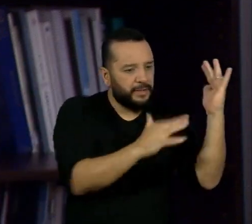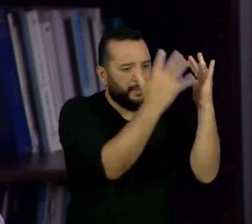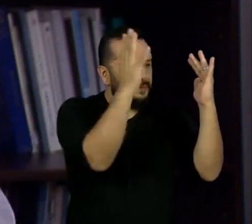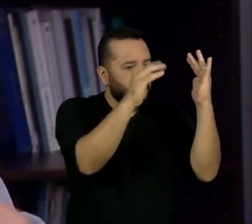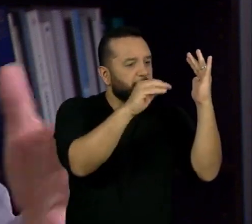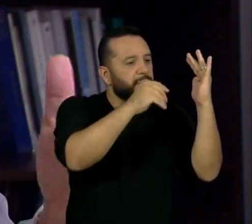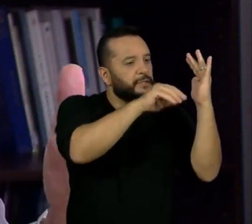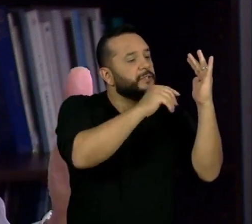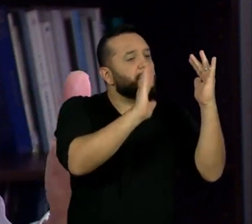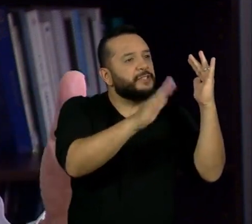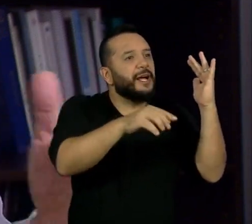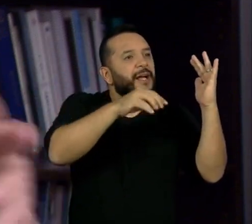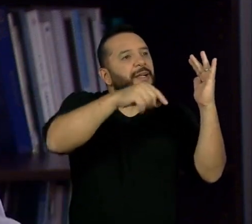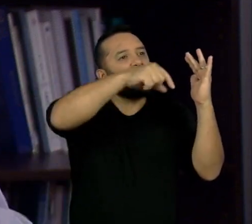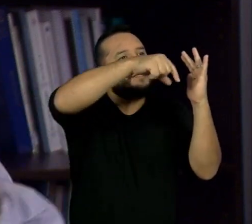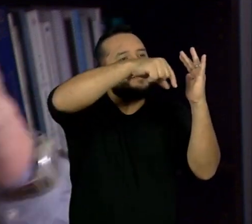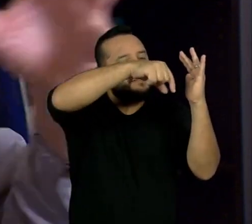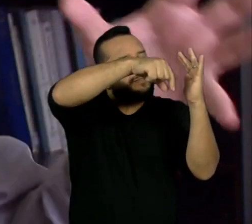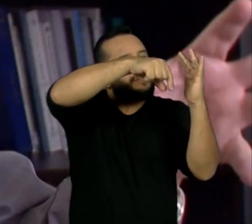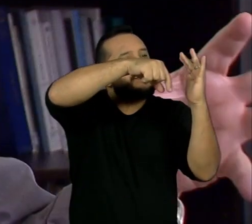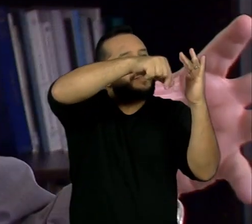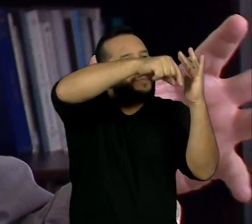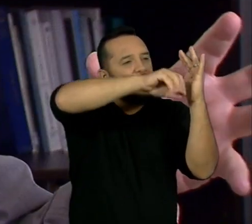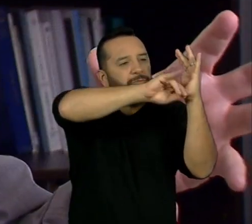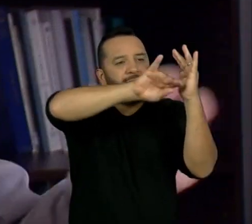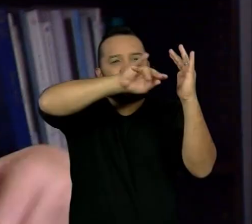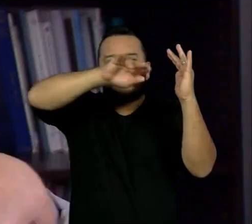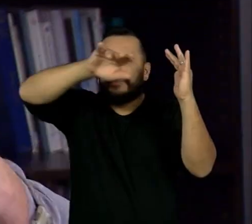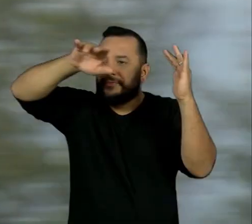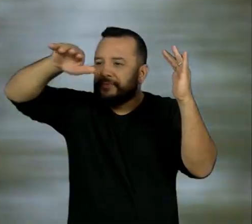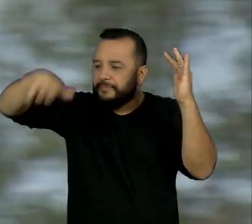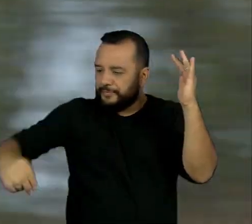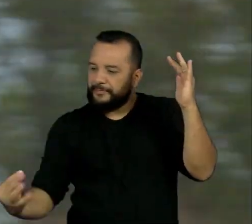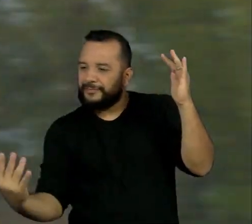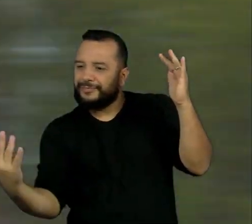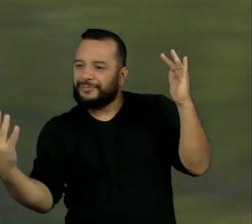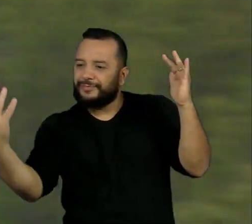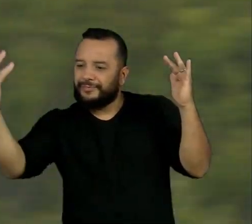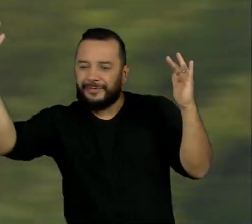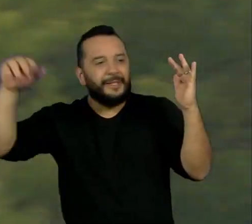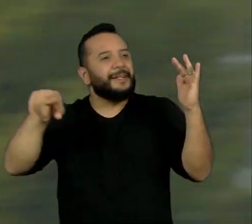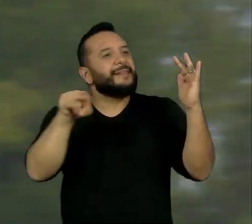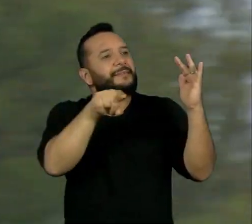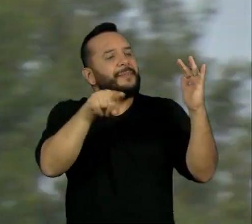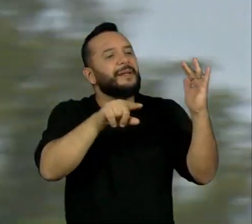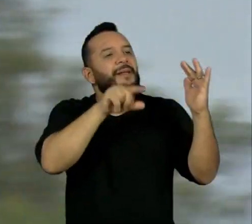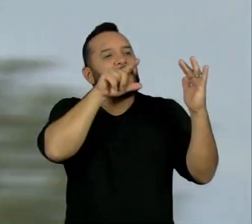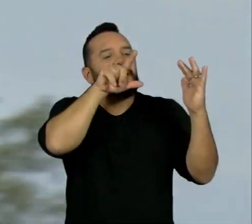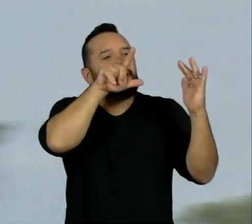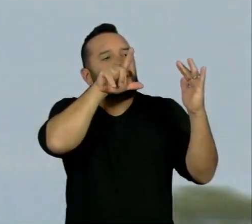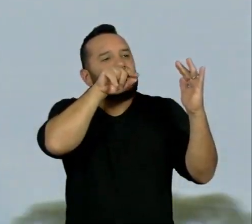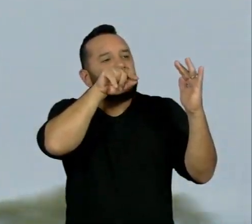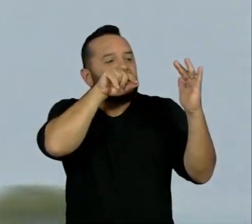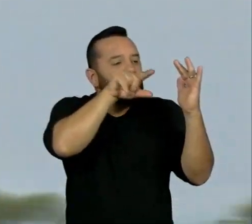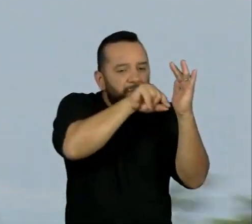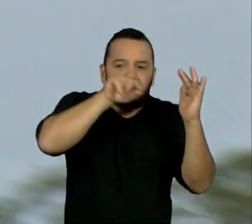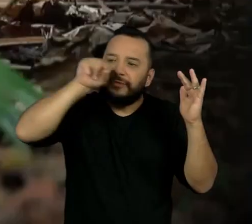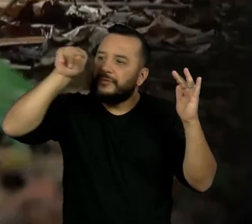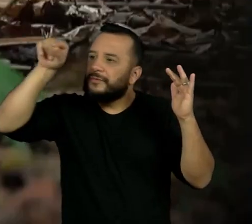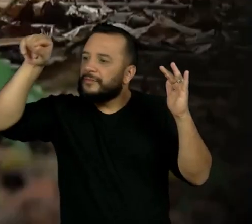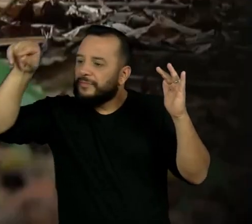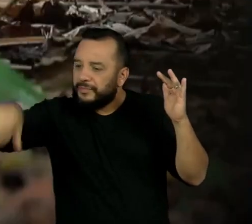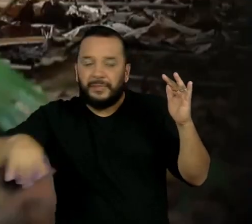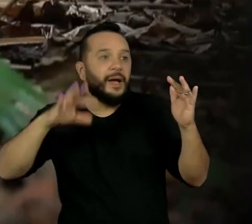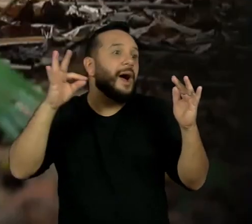secundária cresça imediatamente. É o vento levando as sementes, são os animais, são as abelhas,